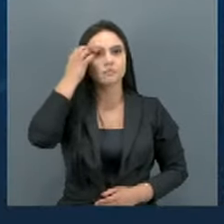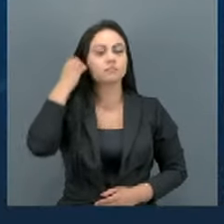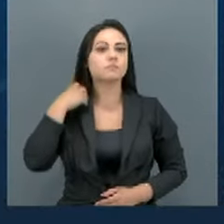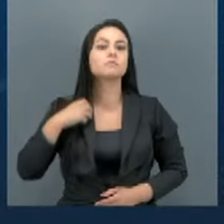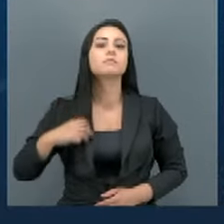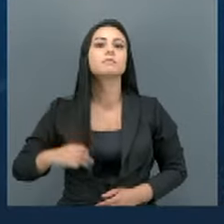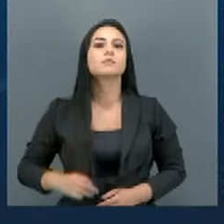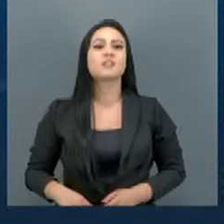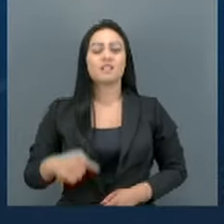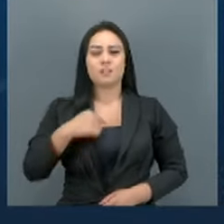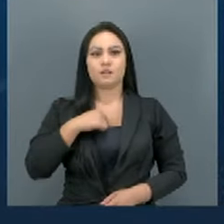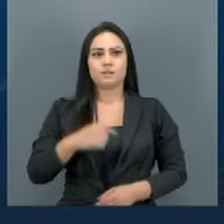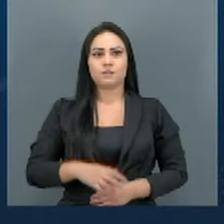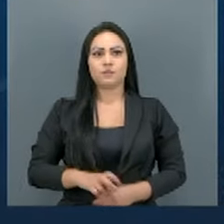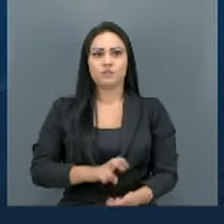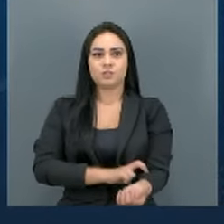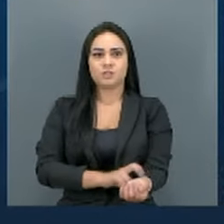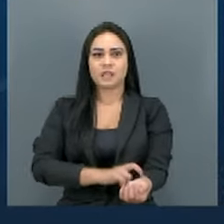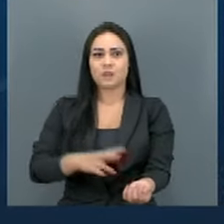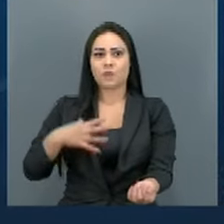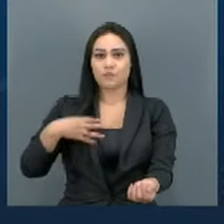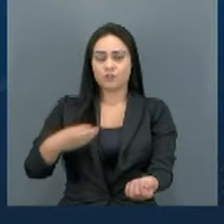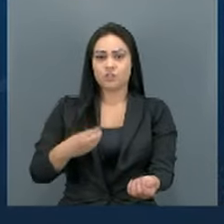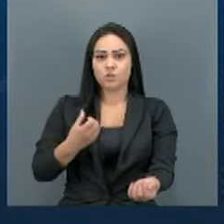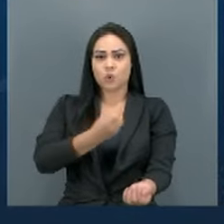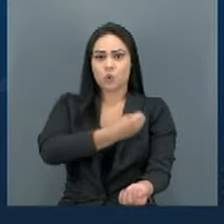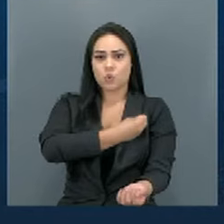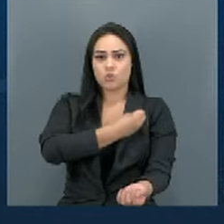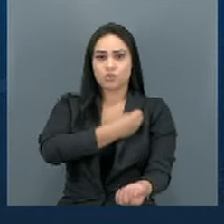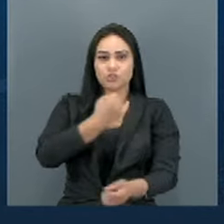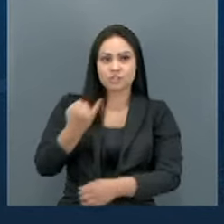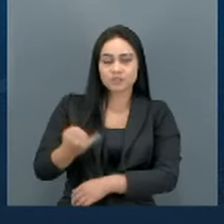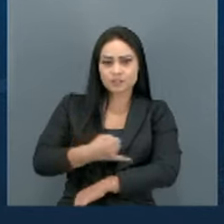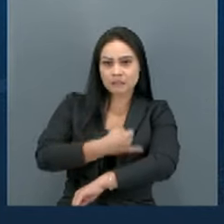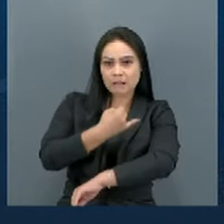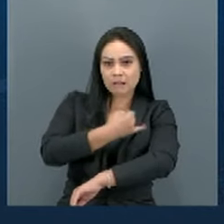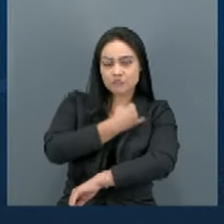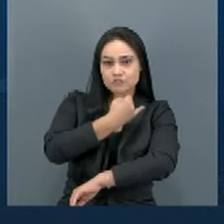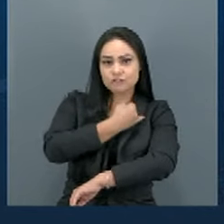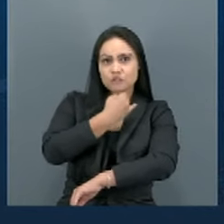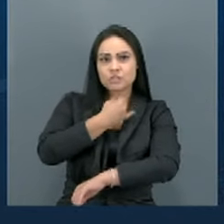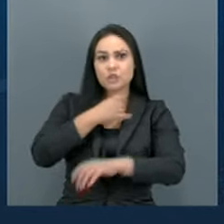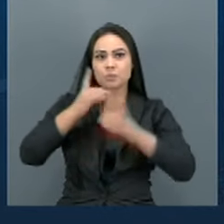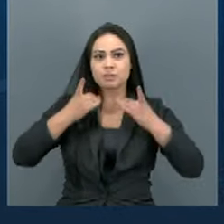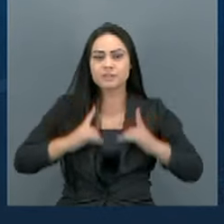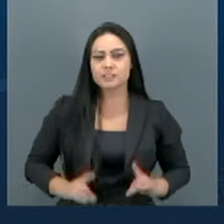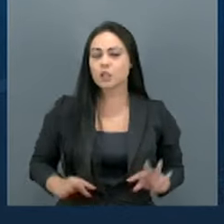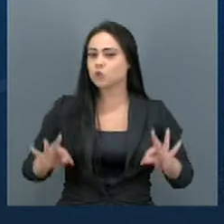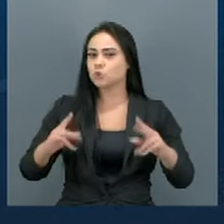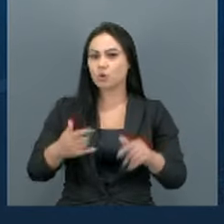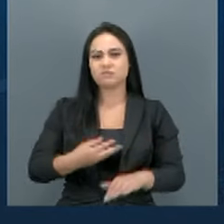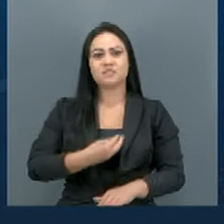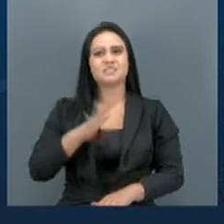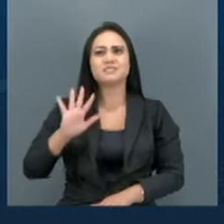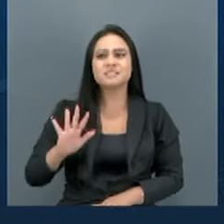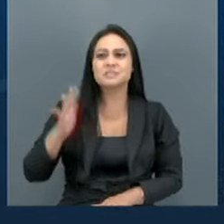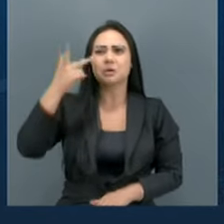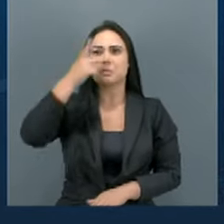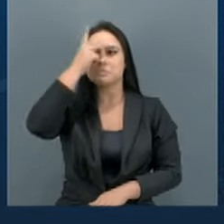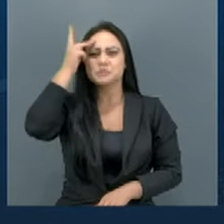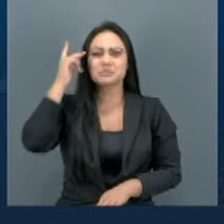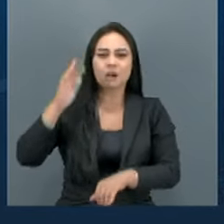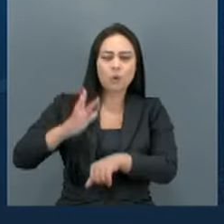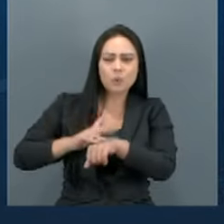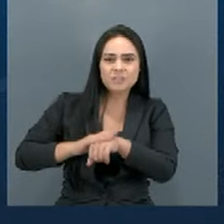Eu fico indignada, eu tenho um filho de 8 anos com deficiência. E muitos lá também passam por essa Aumenta aqui, por favor. situação também, pessoas doentes.